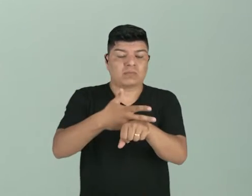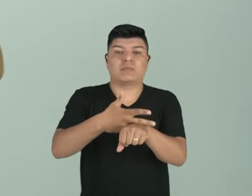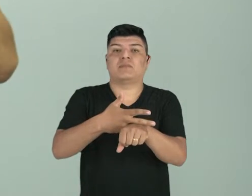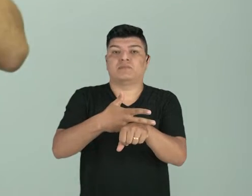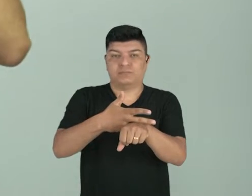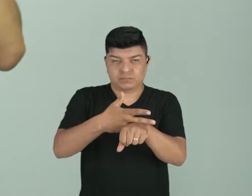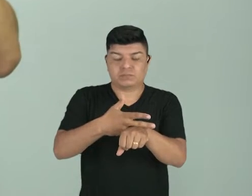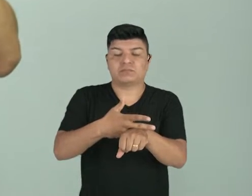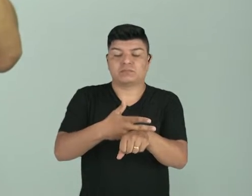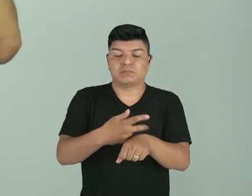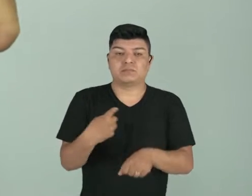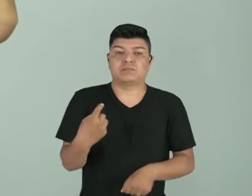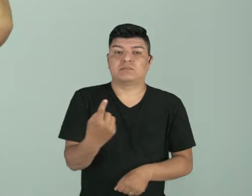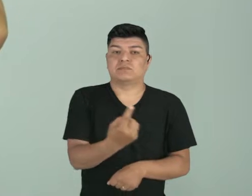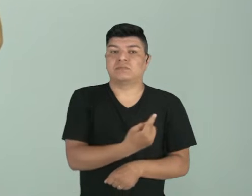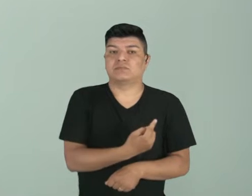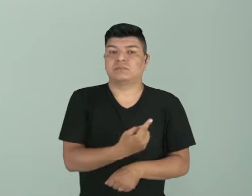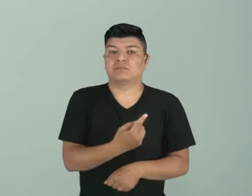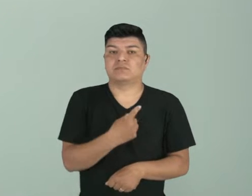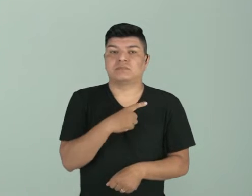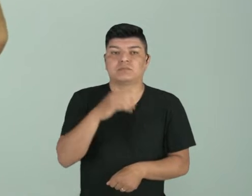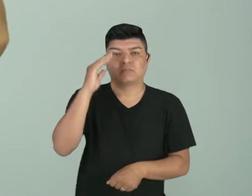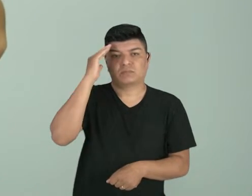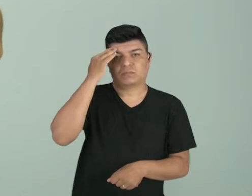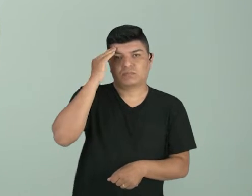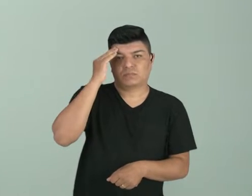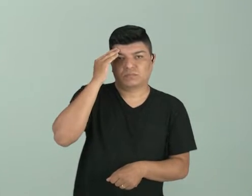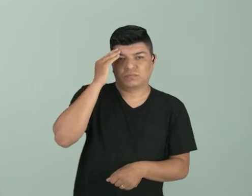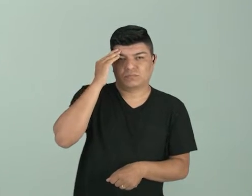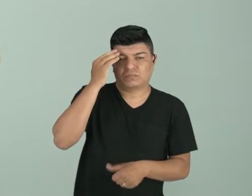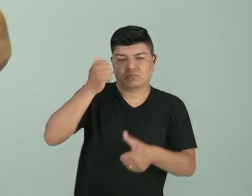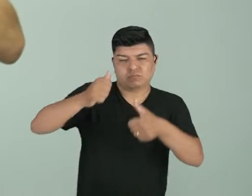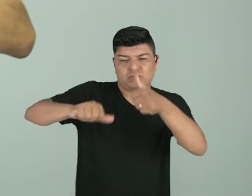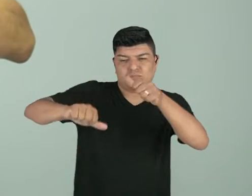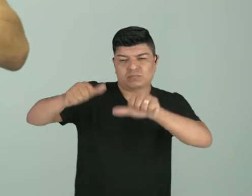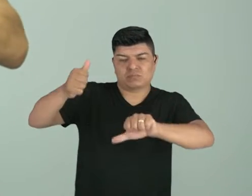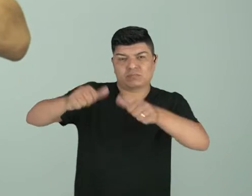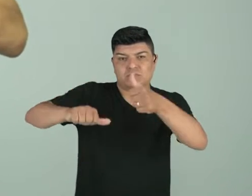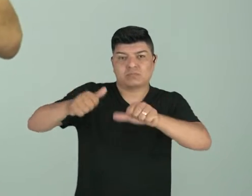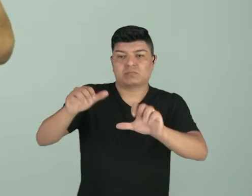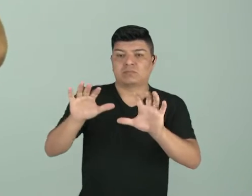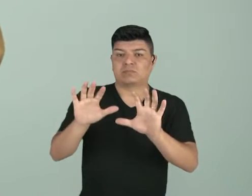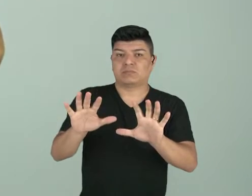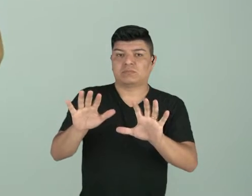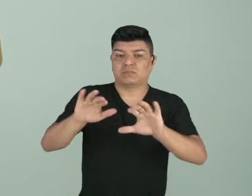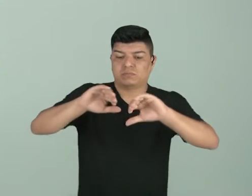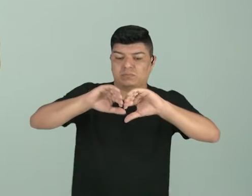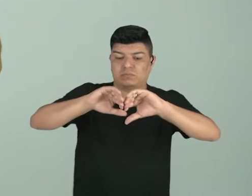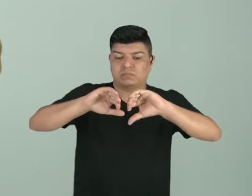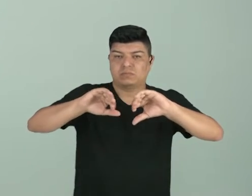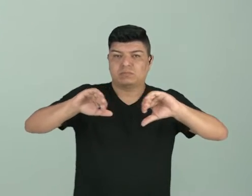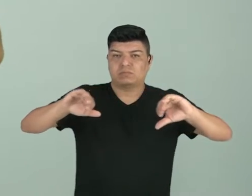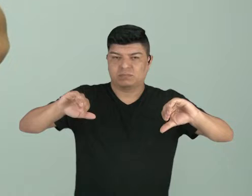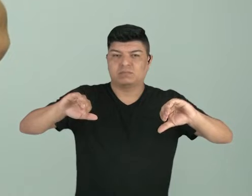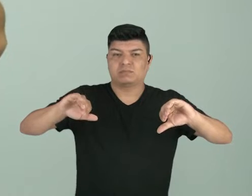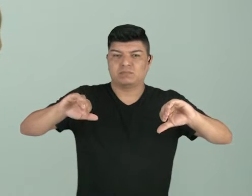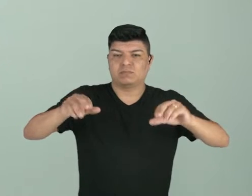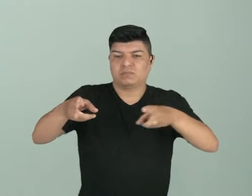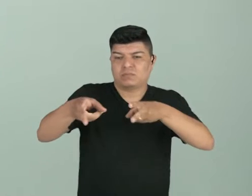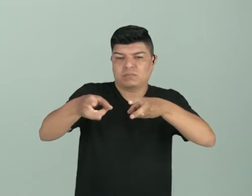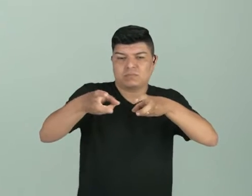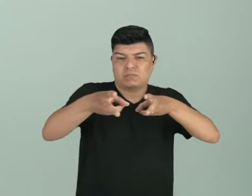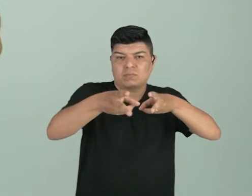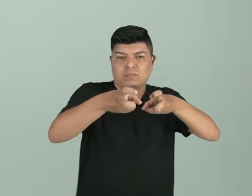videoaulas em que nós estamos compreendendo, analisando de forma separada as